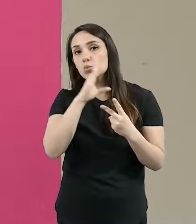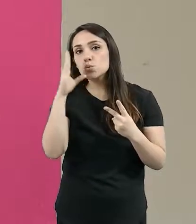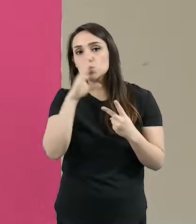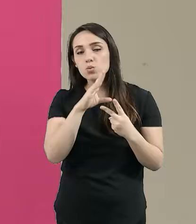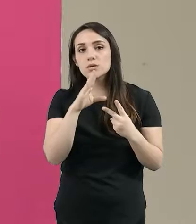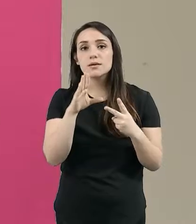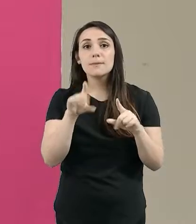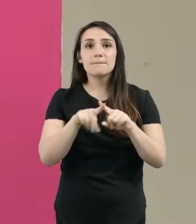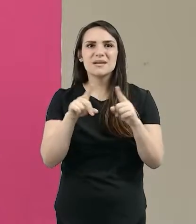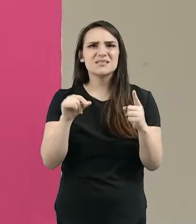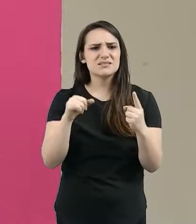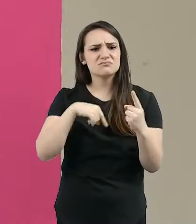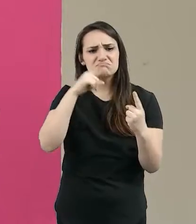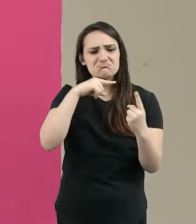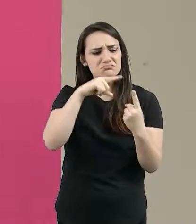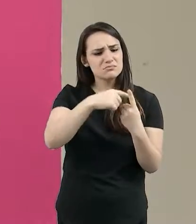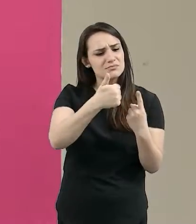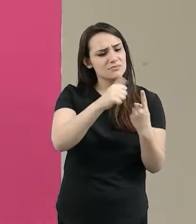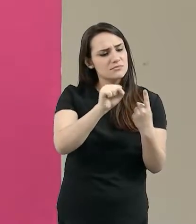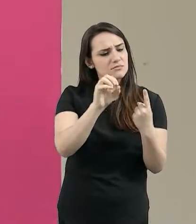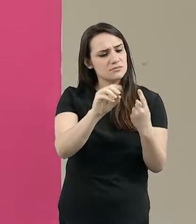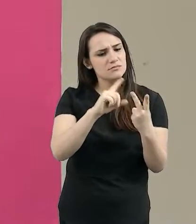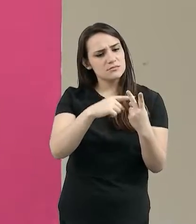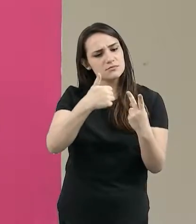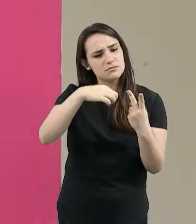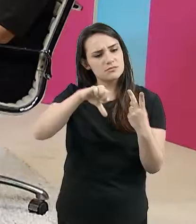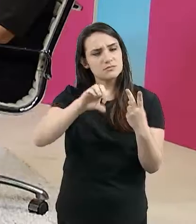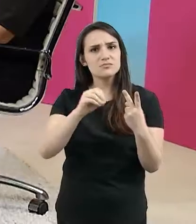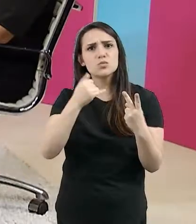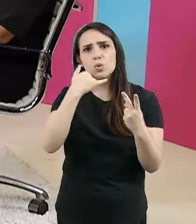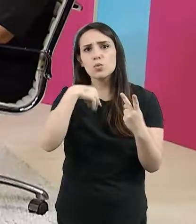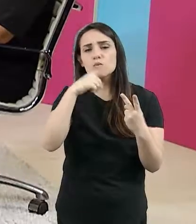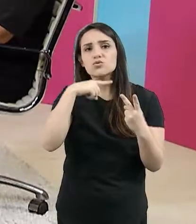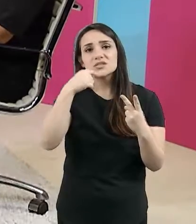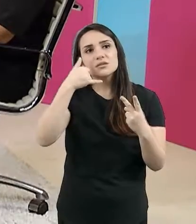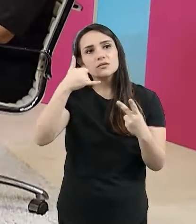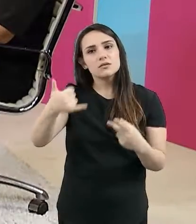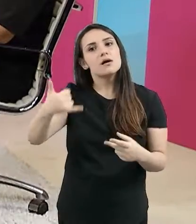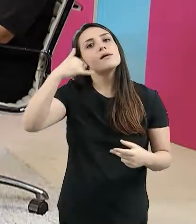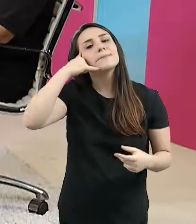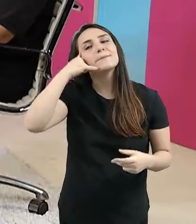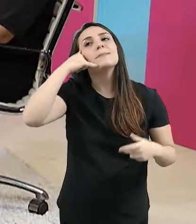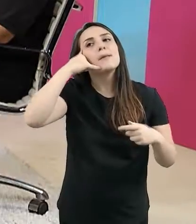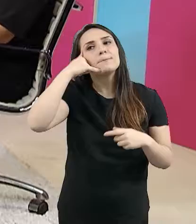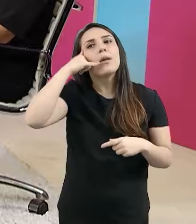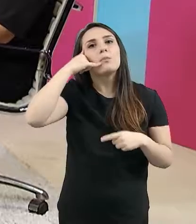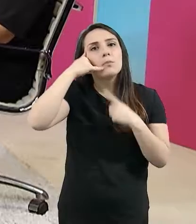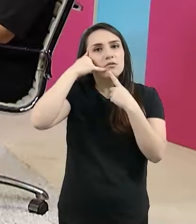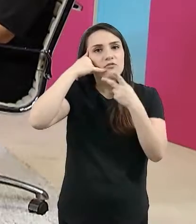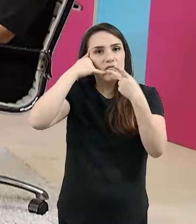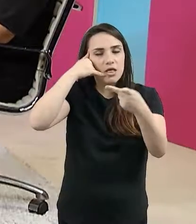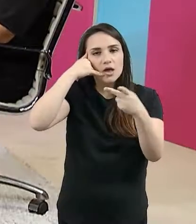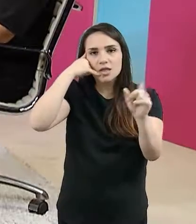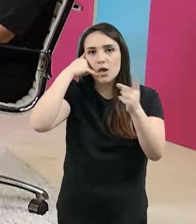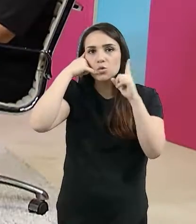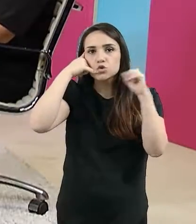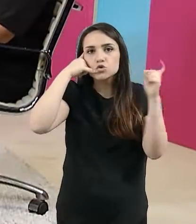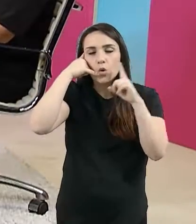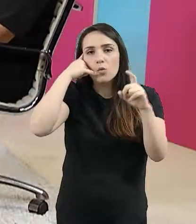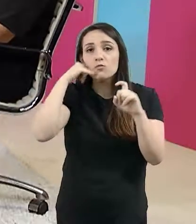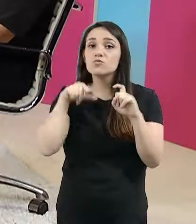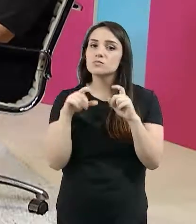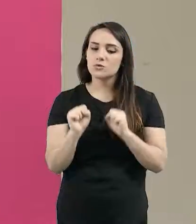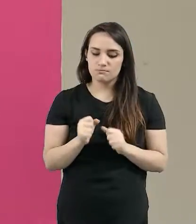190, 190, que é acionado em casos de urgência e emergência. Mas se você não pode pegar o telefone e